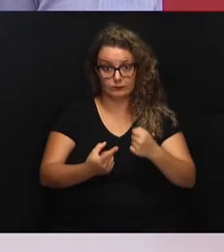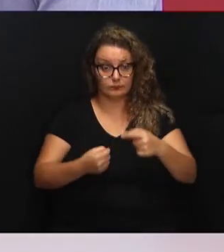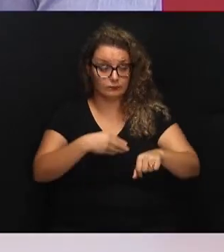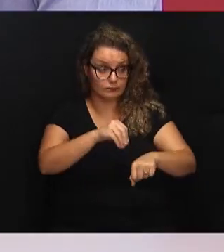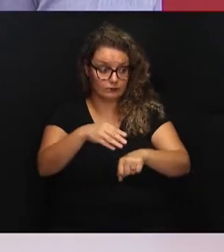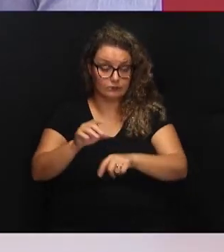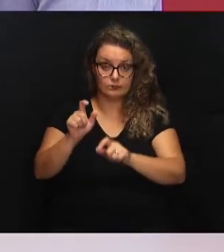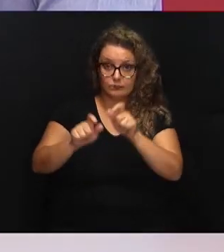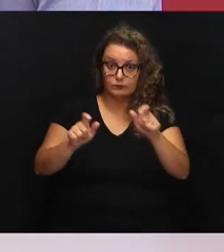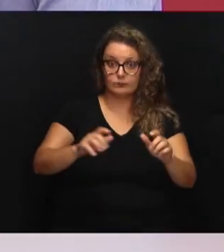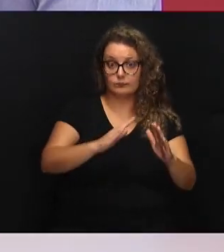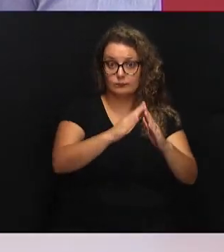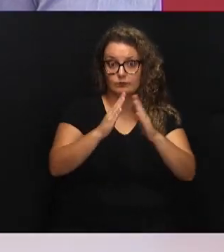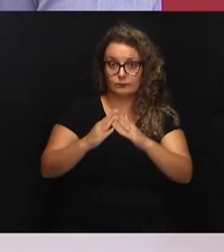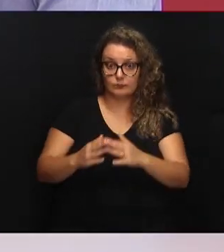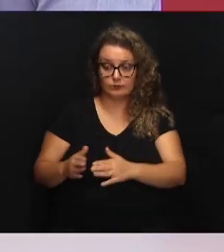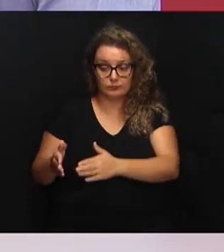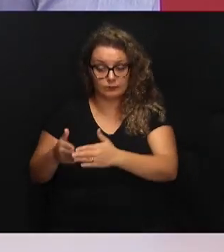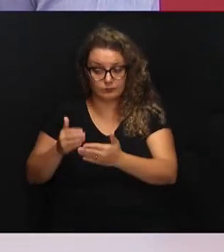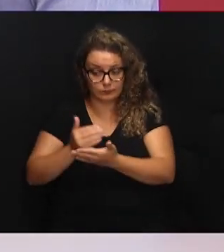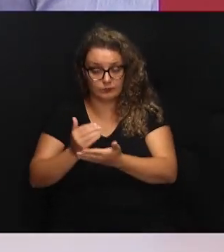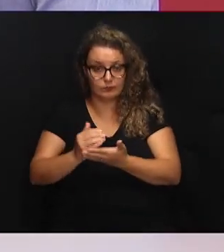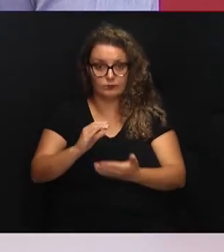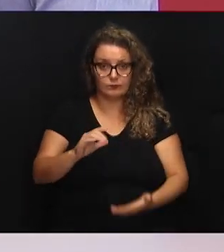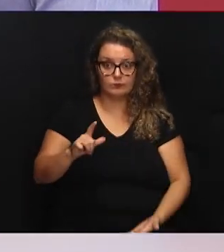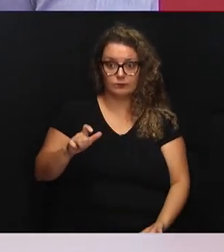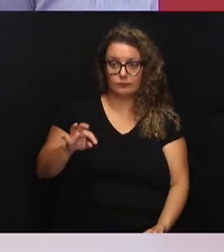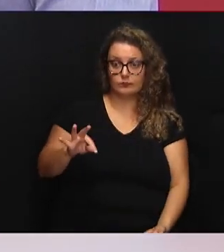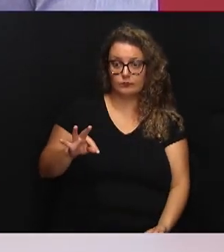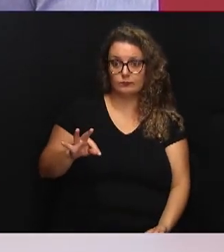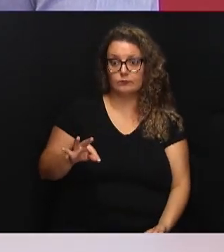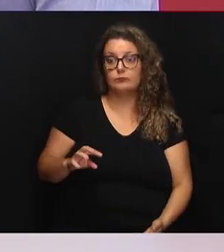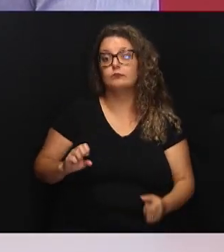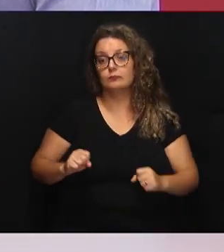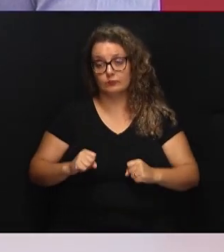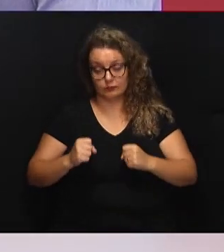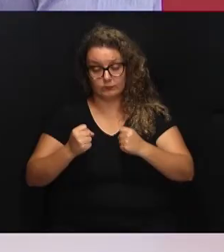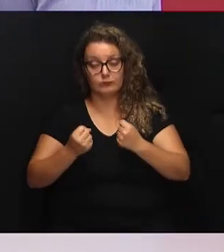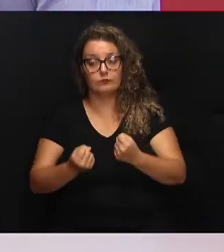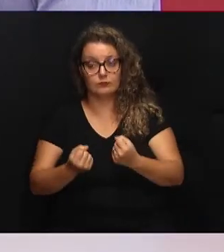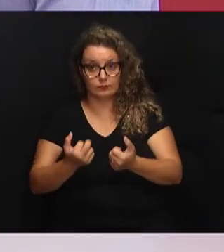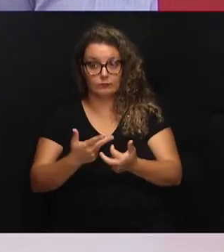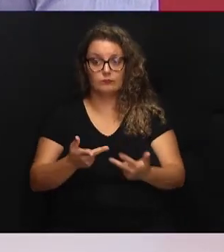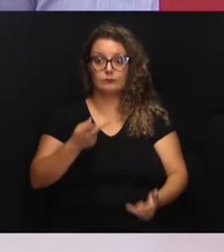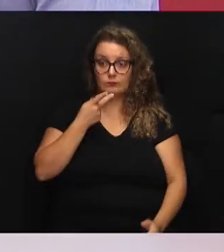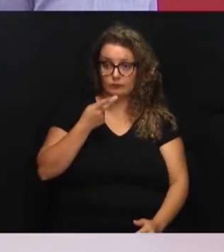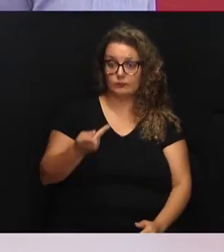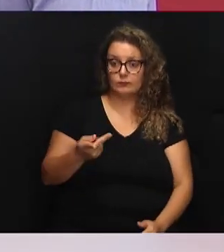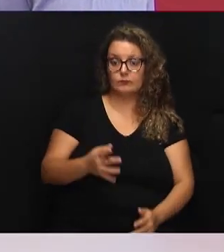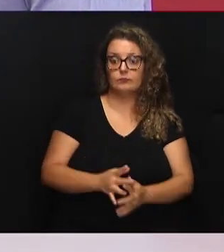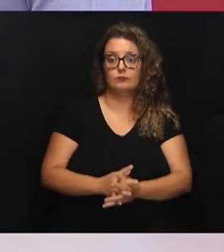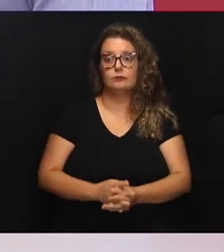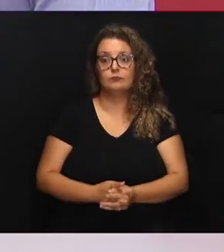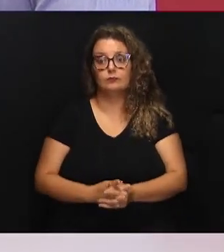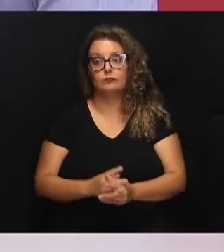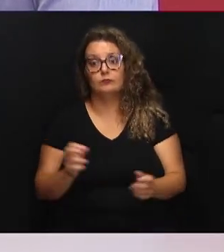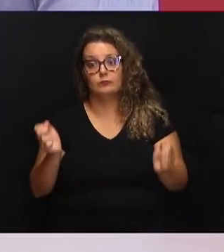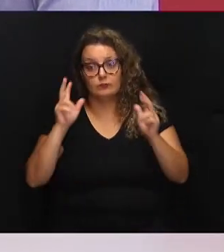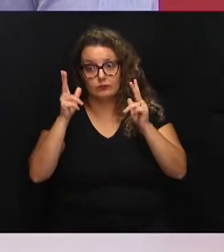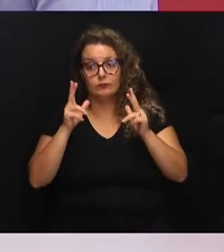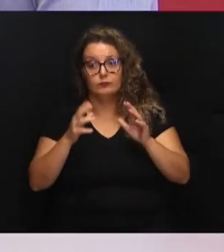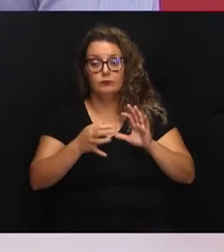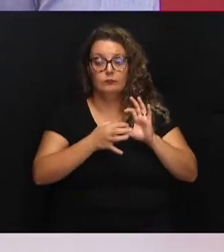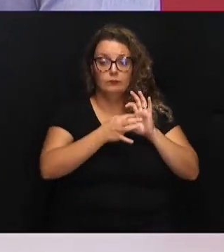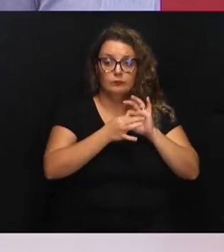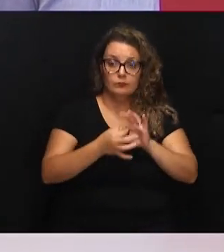pessoal que está em casa sobre o empréstimo consignado CLT? Eu reforçaria as coisas que eu mencionei, né? Então fique muito atento ao contexto